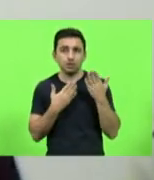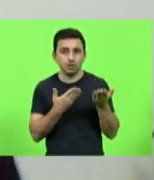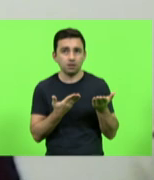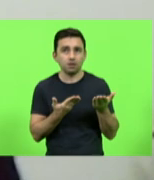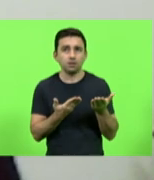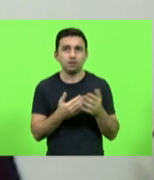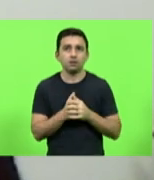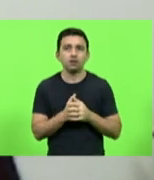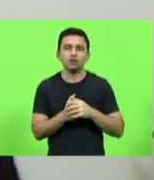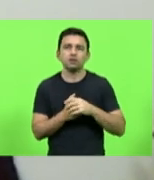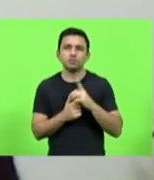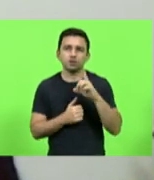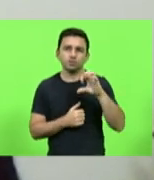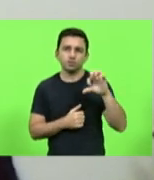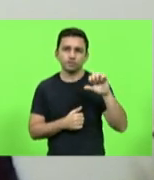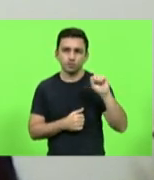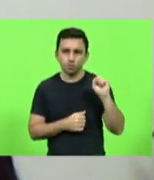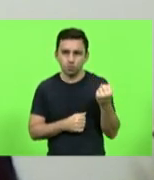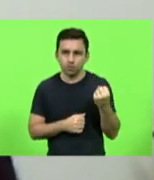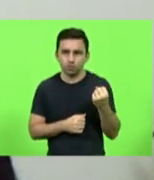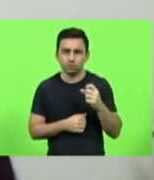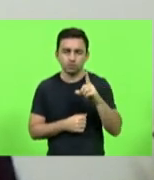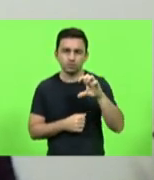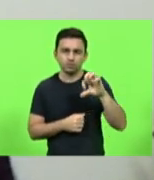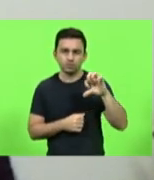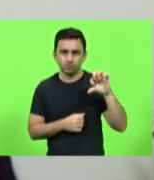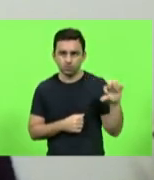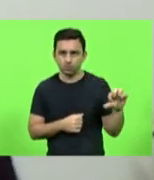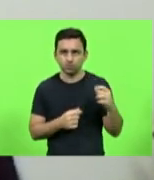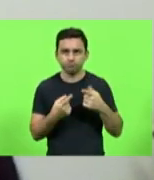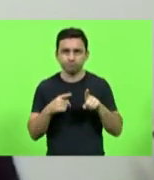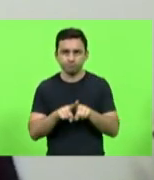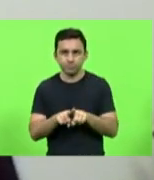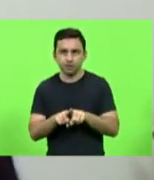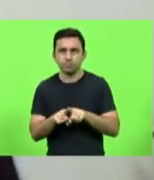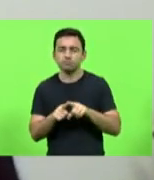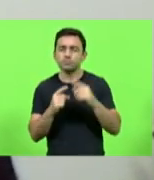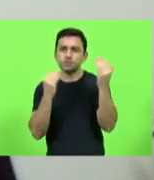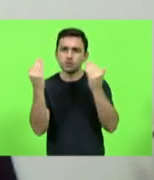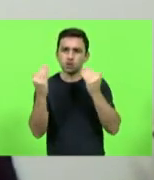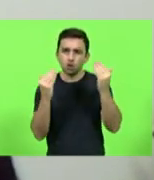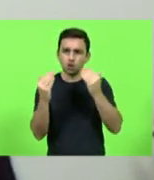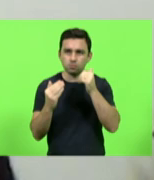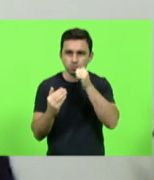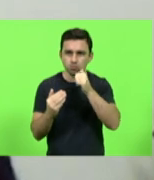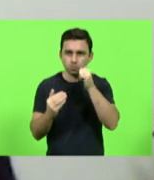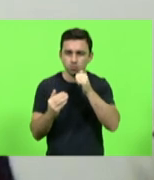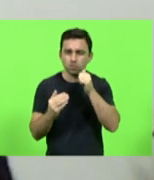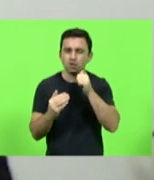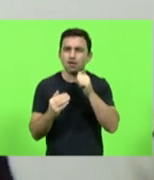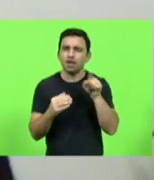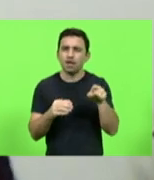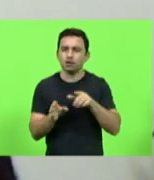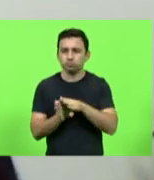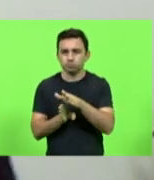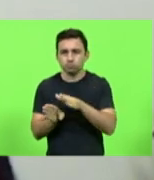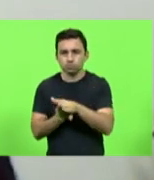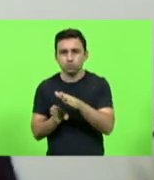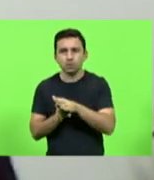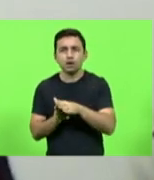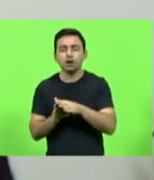Em 98 e 99, uma parceria com uma psicóloga que orientava os pais da educação